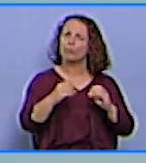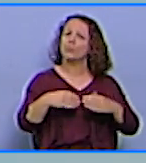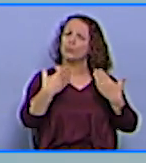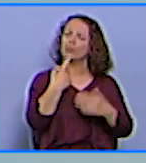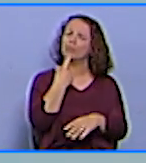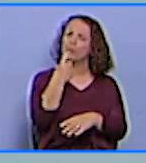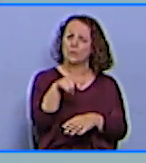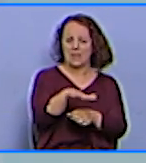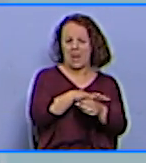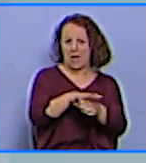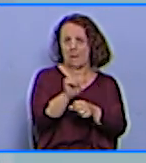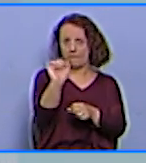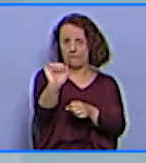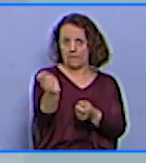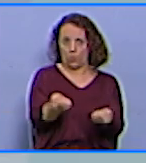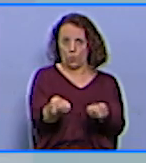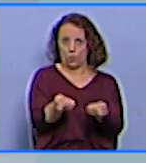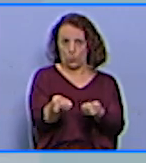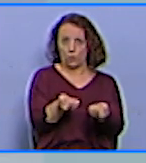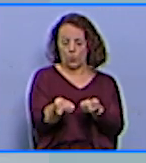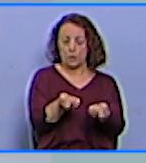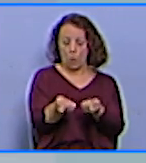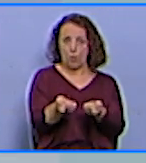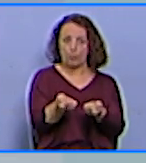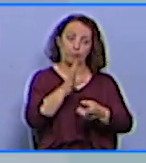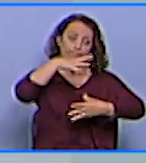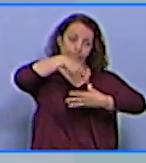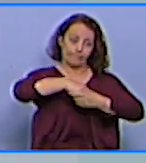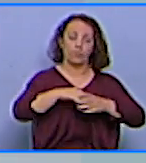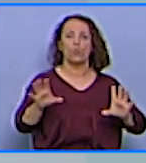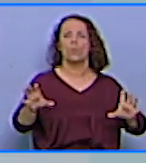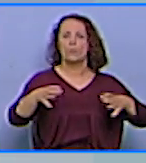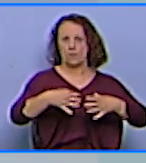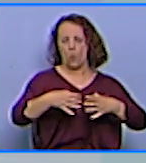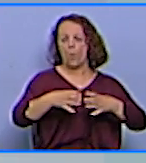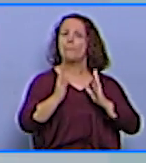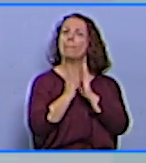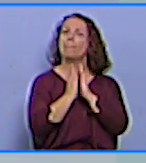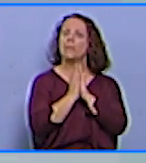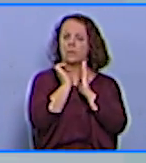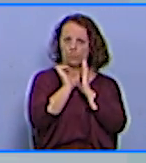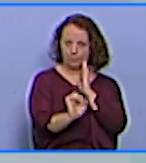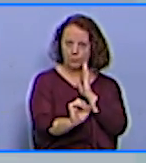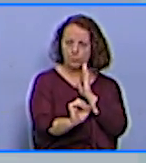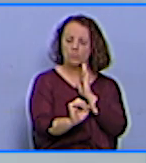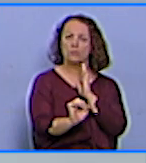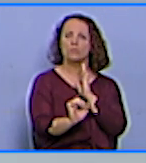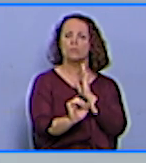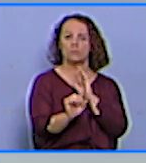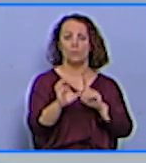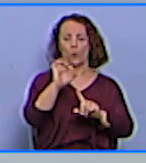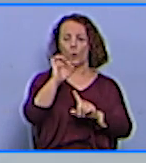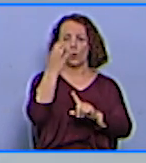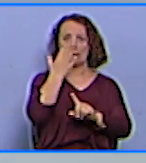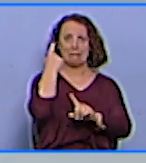este setor que coordena, integrado na Comissão de Liturgia, não é? Que precisamente há 8